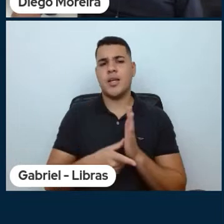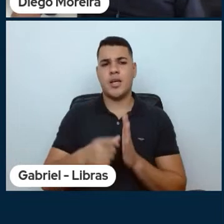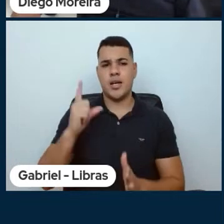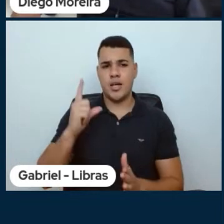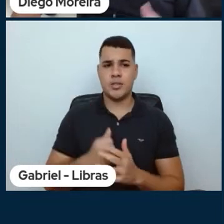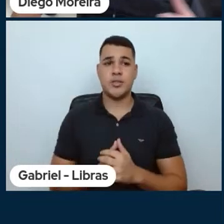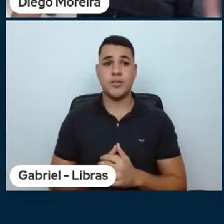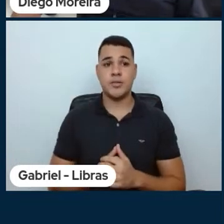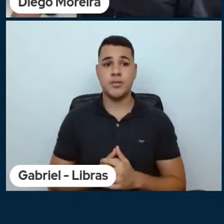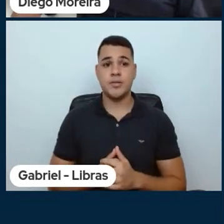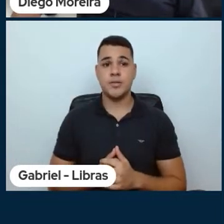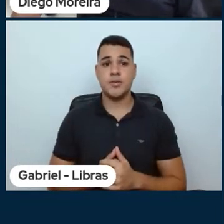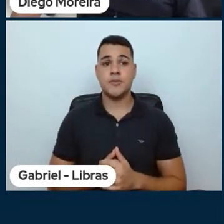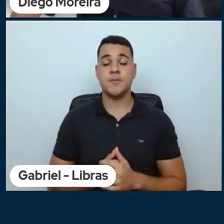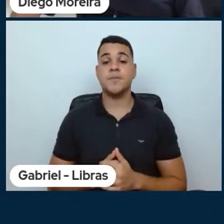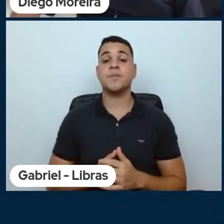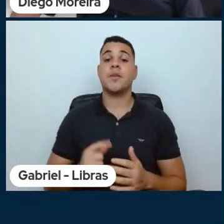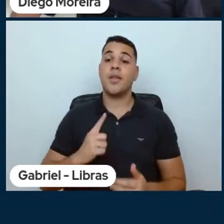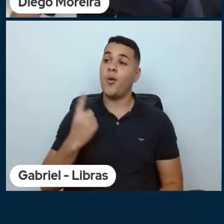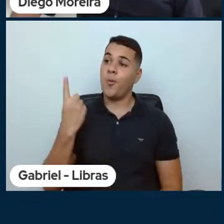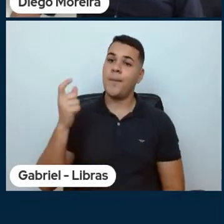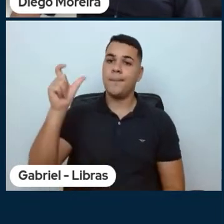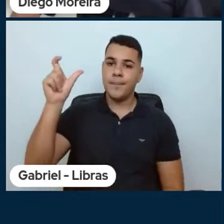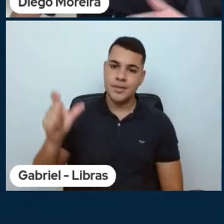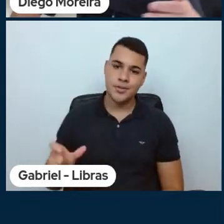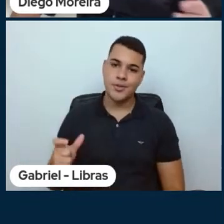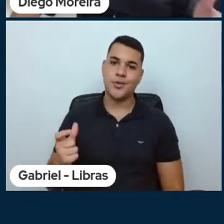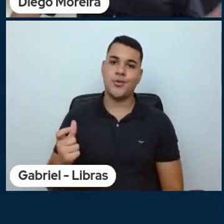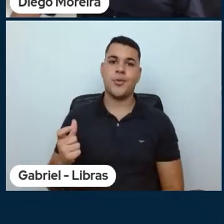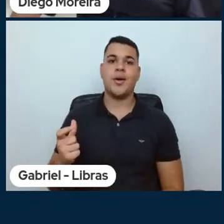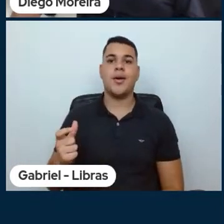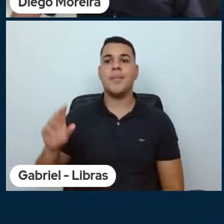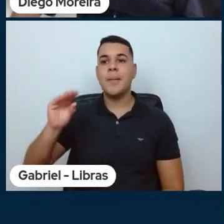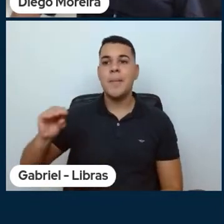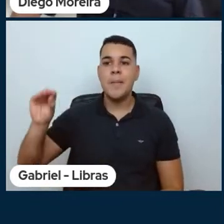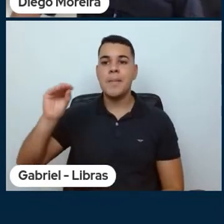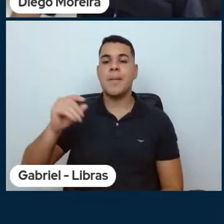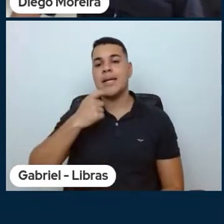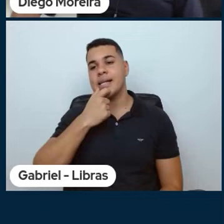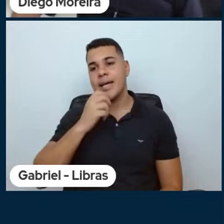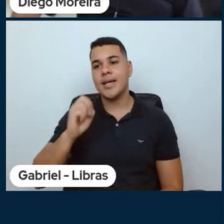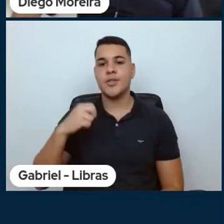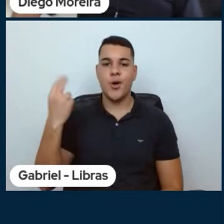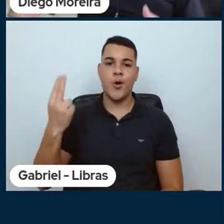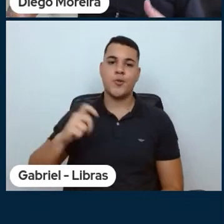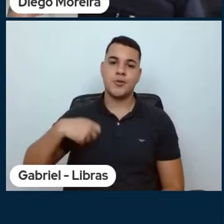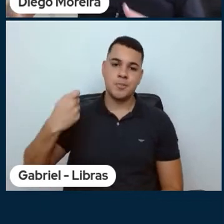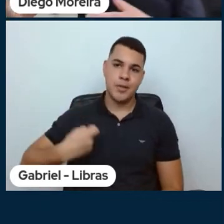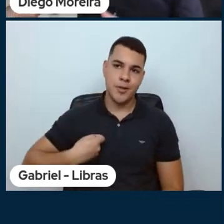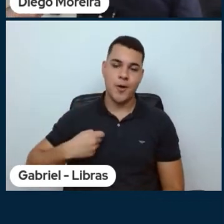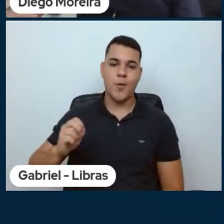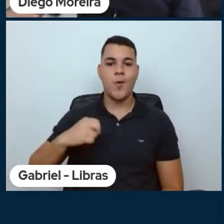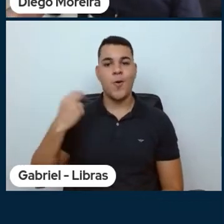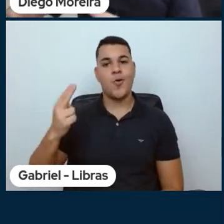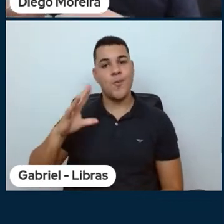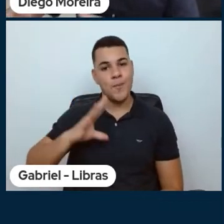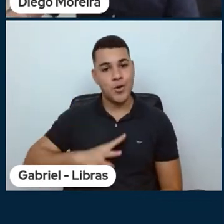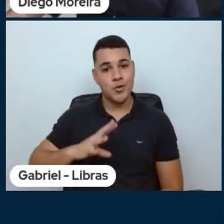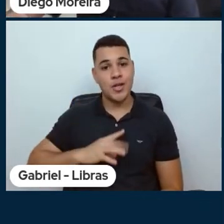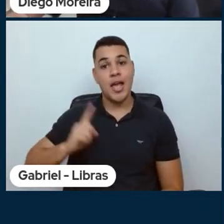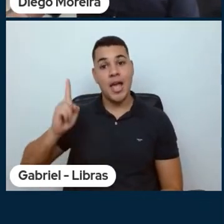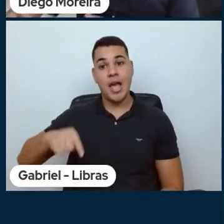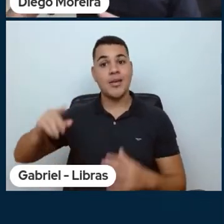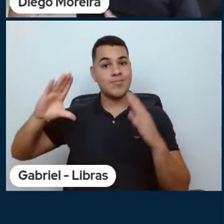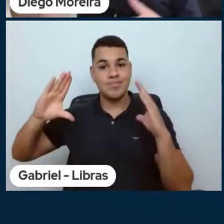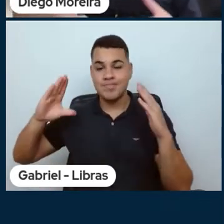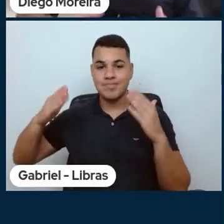tem. Só tem uma pessoa para falar em inglês ou espanhol, então é uma solução muito específica, que é